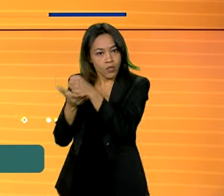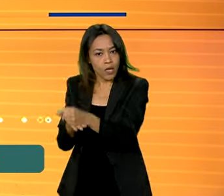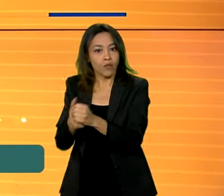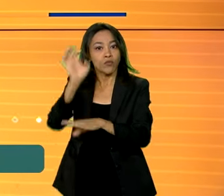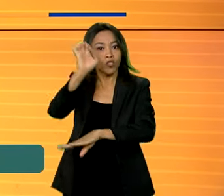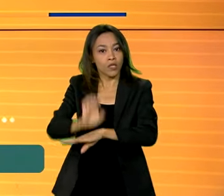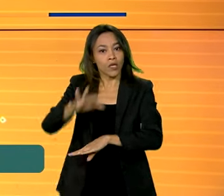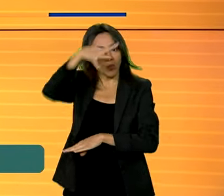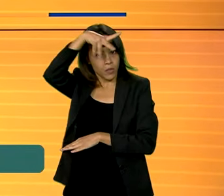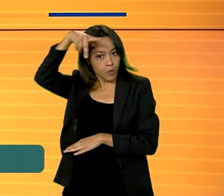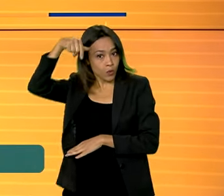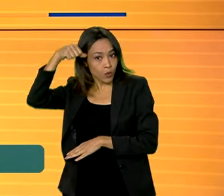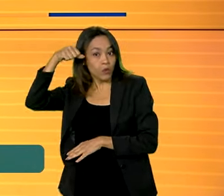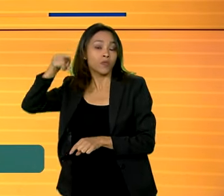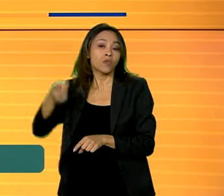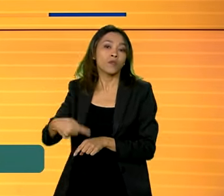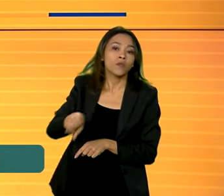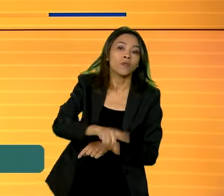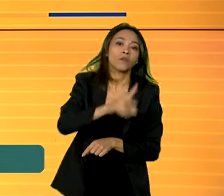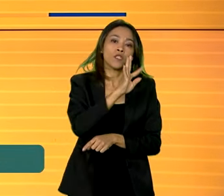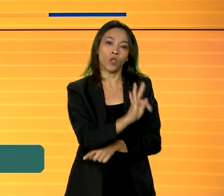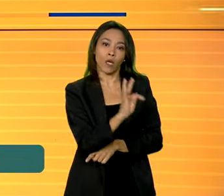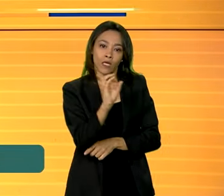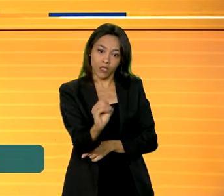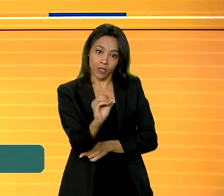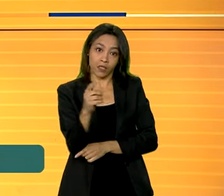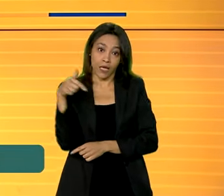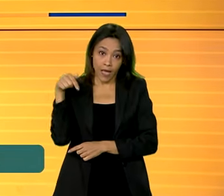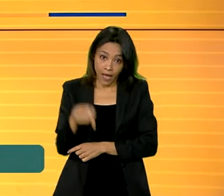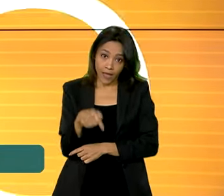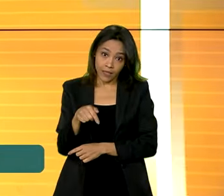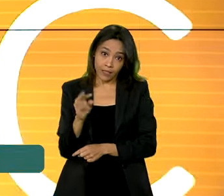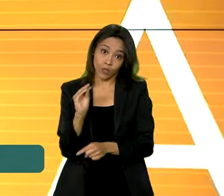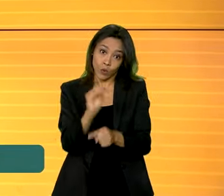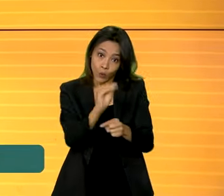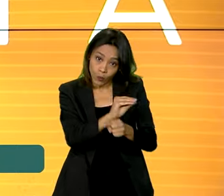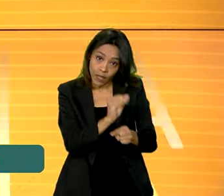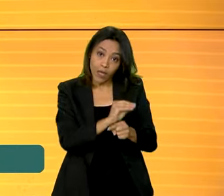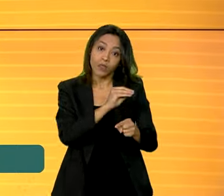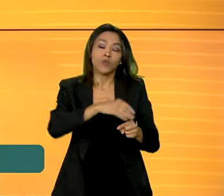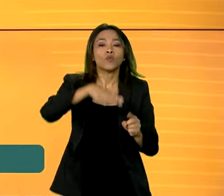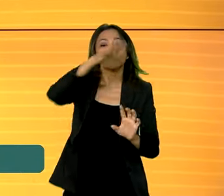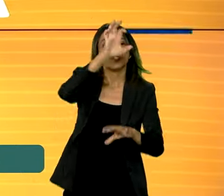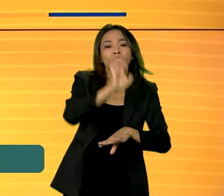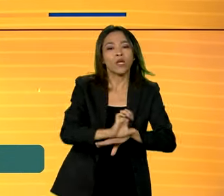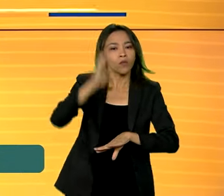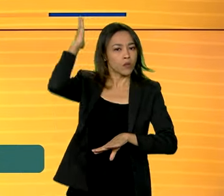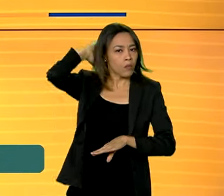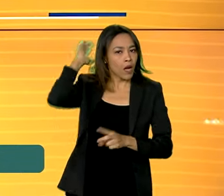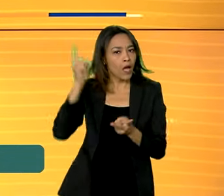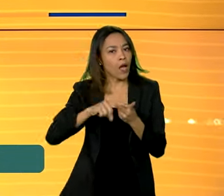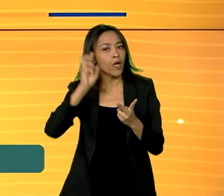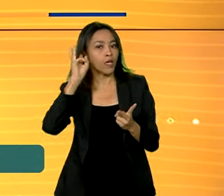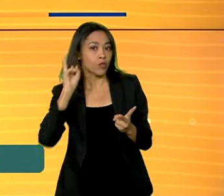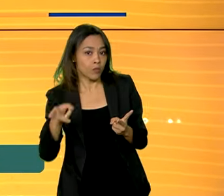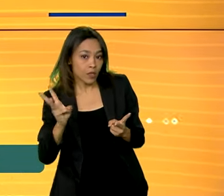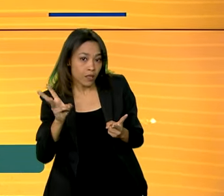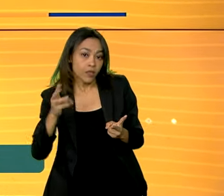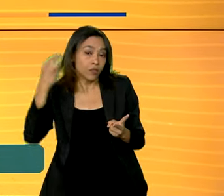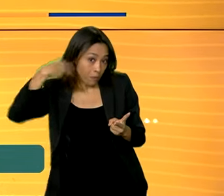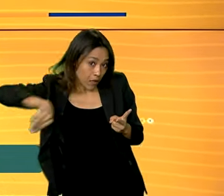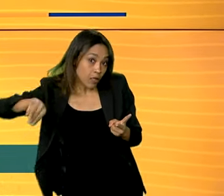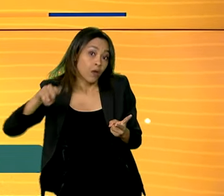Mato Grosso e Tocantins, a Conservação Internacional nos estados do Pará e Maranhão e o Instituto Brasileiro